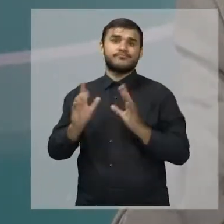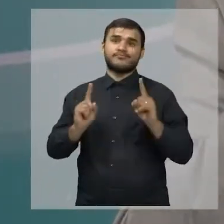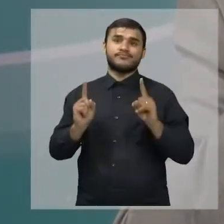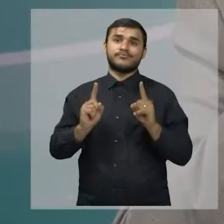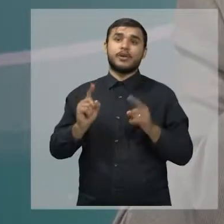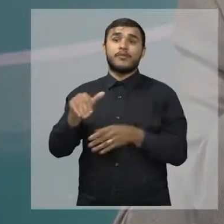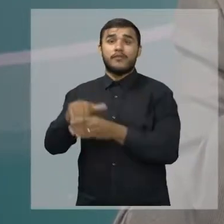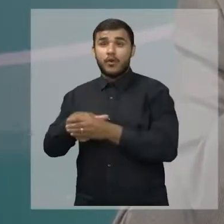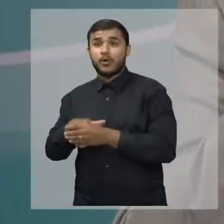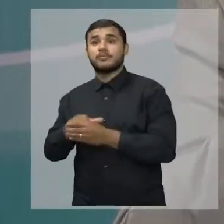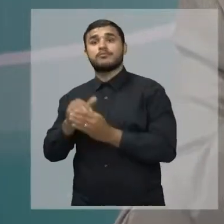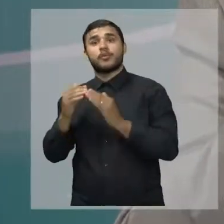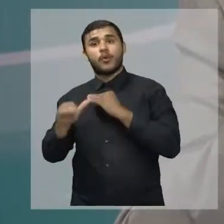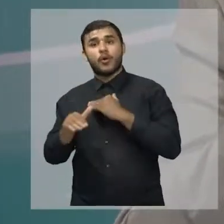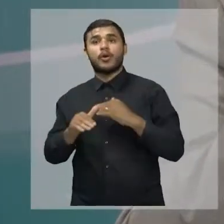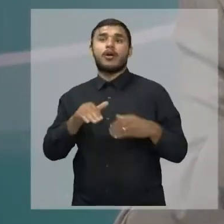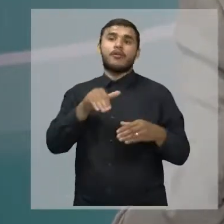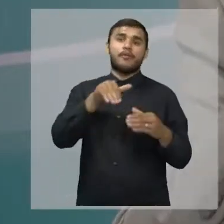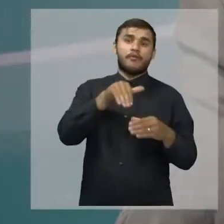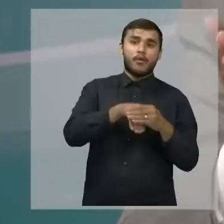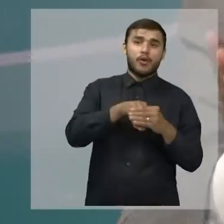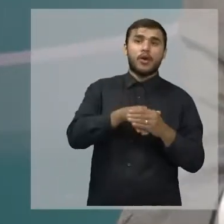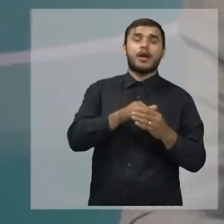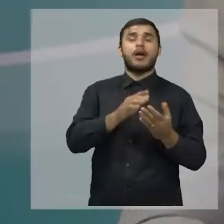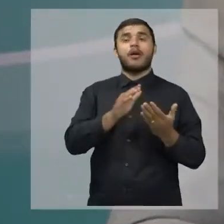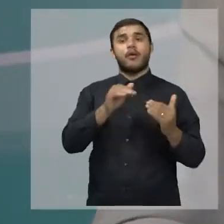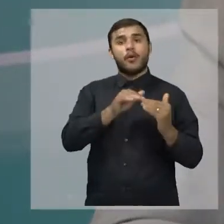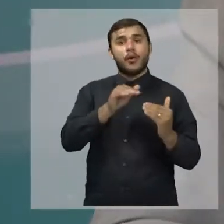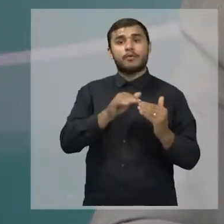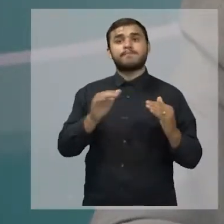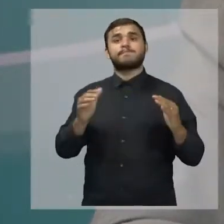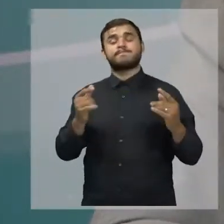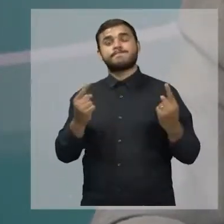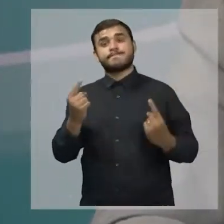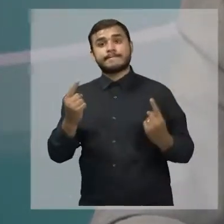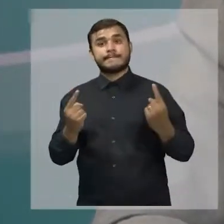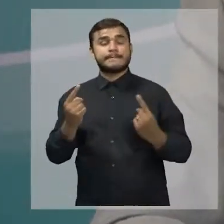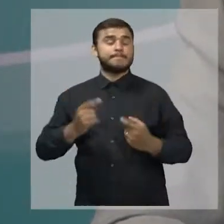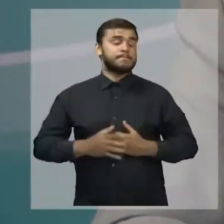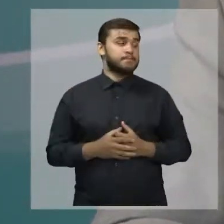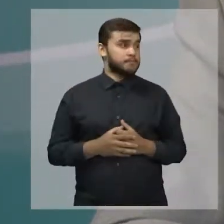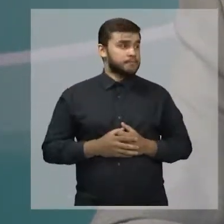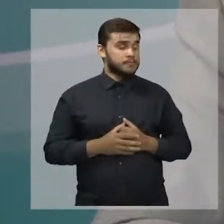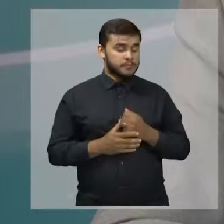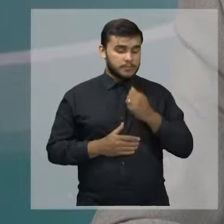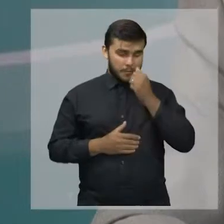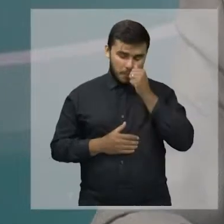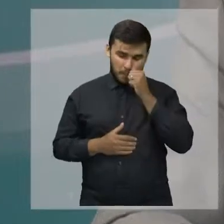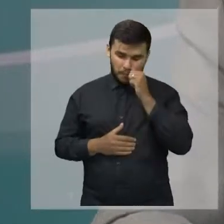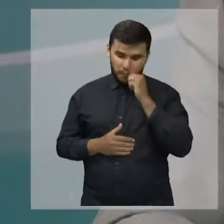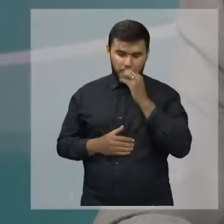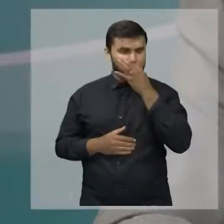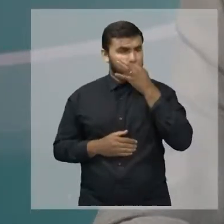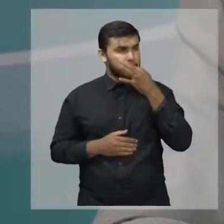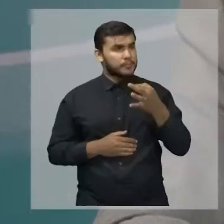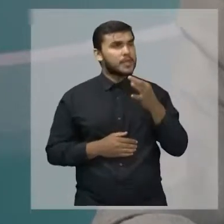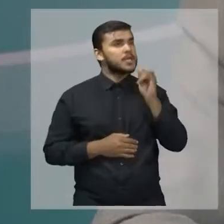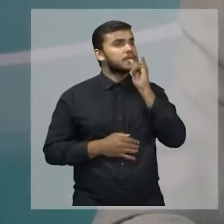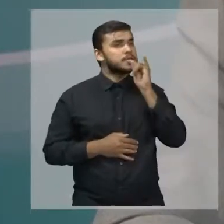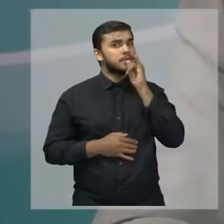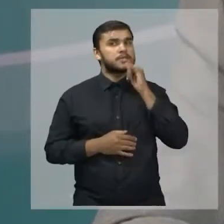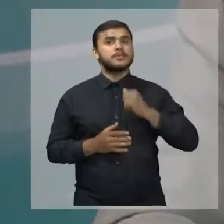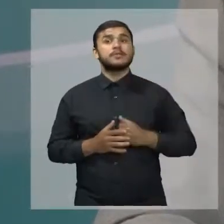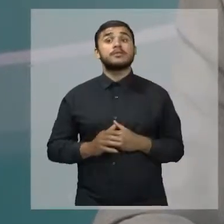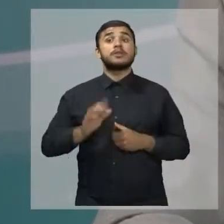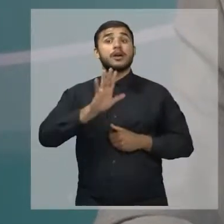falou que a gente pensa fora da caixa, essa questão não existiria se o Poder